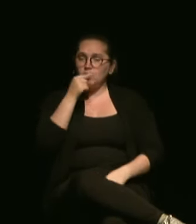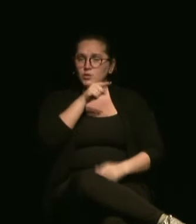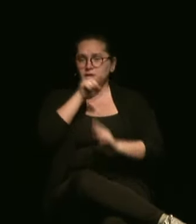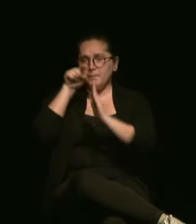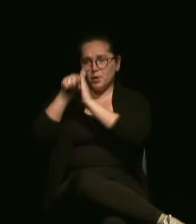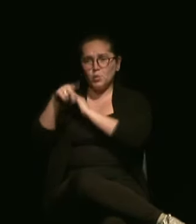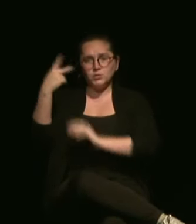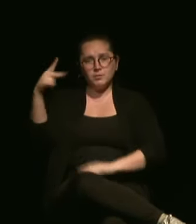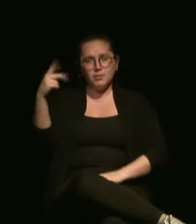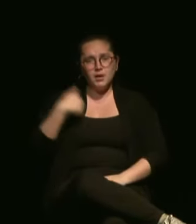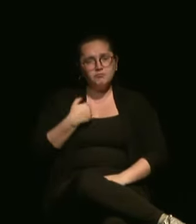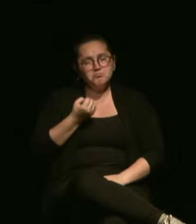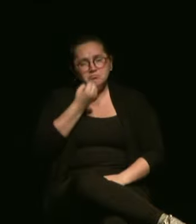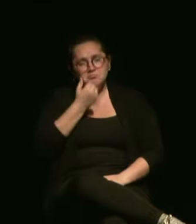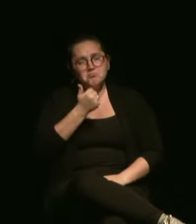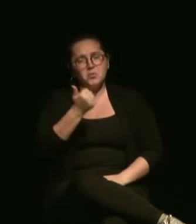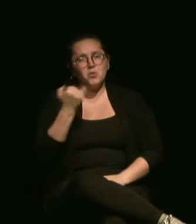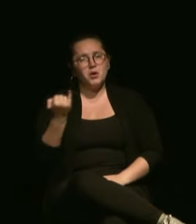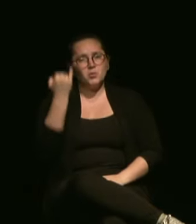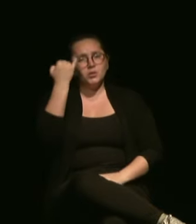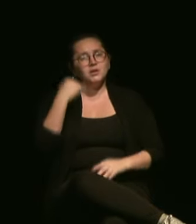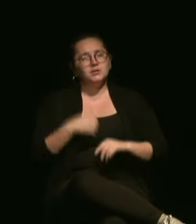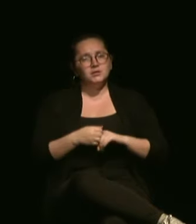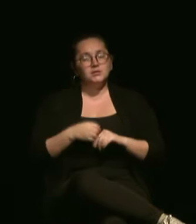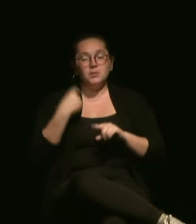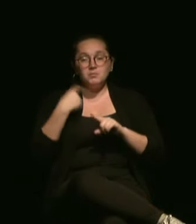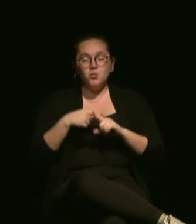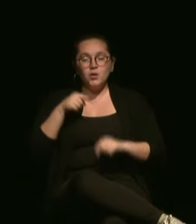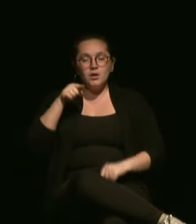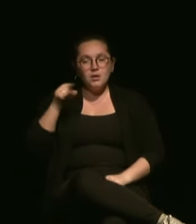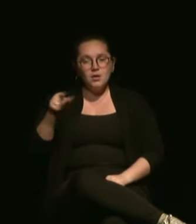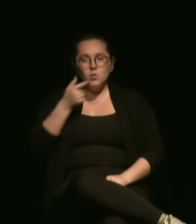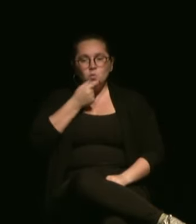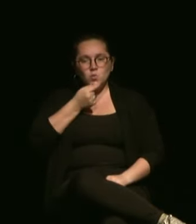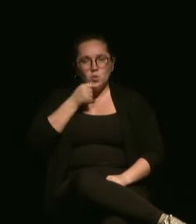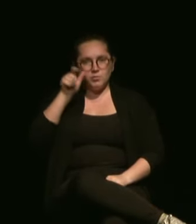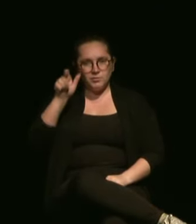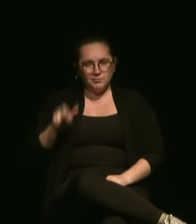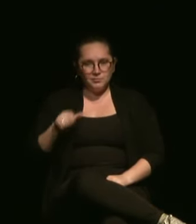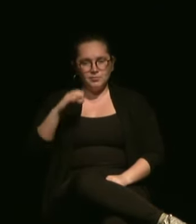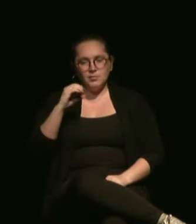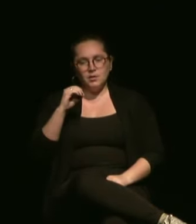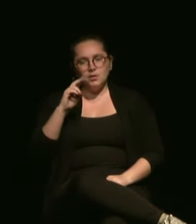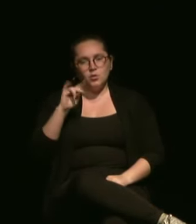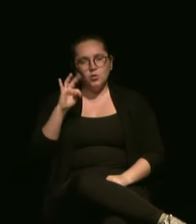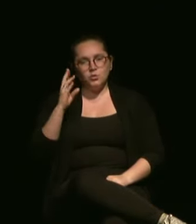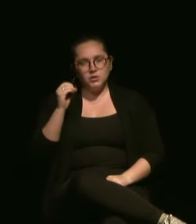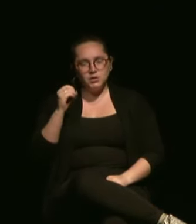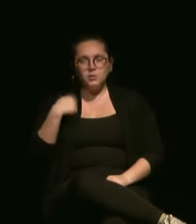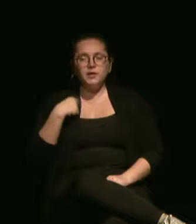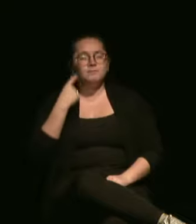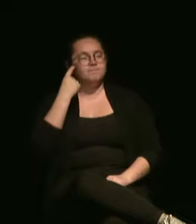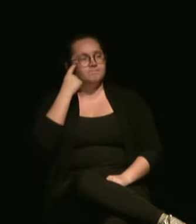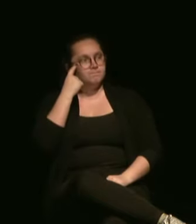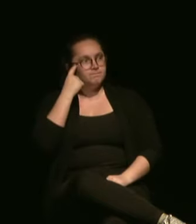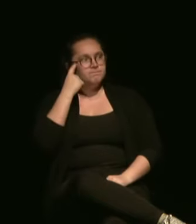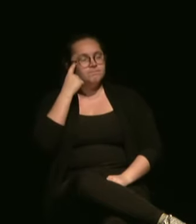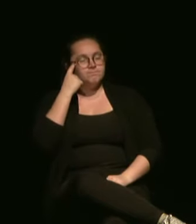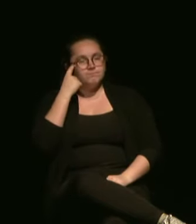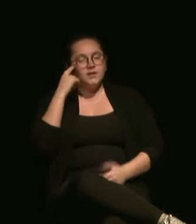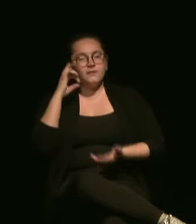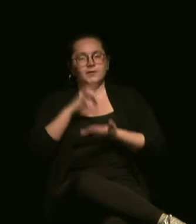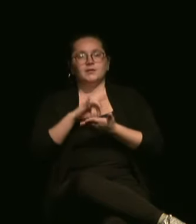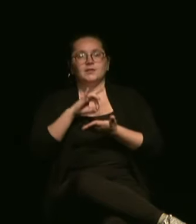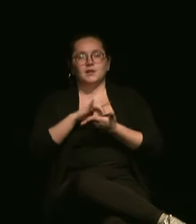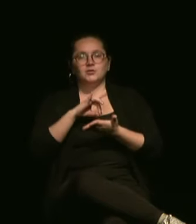fez. E foi uma pergunta importante, porque deu para o Coutinho a dimensão do risco que ele estava assumindo com esse filme, que era